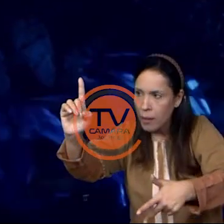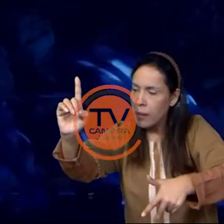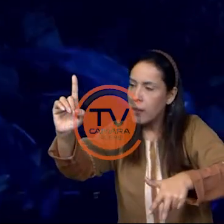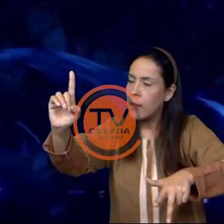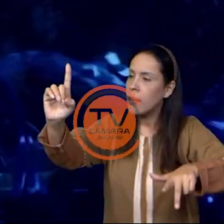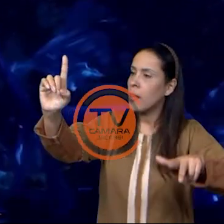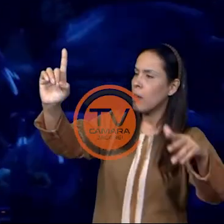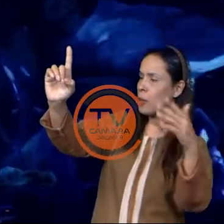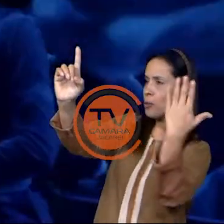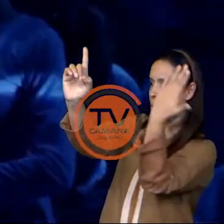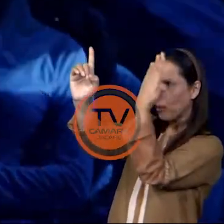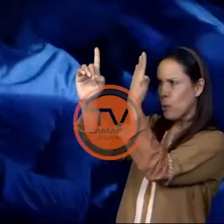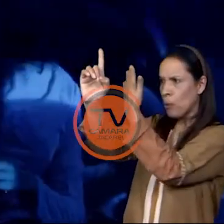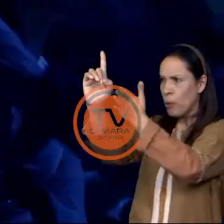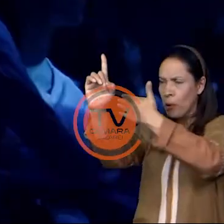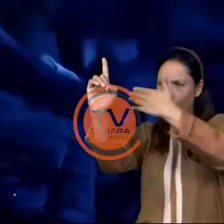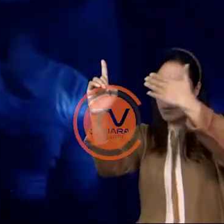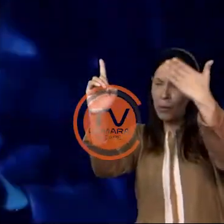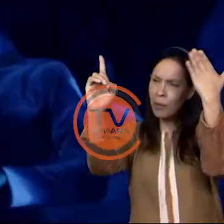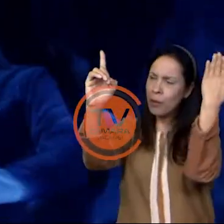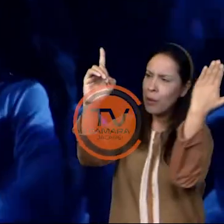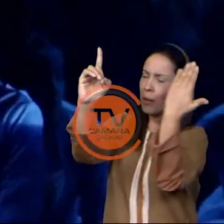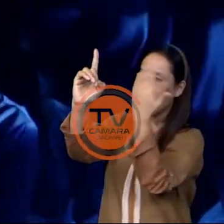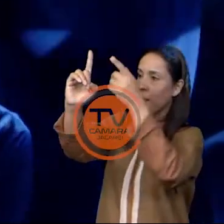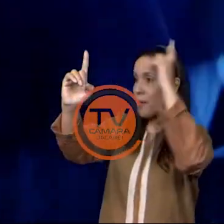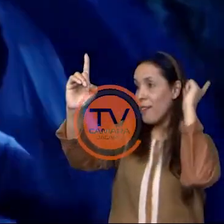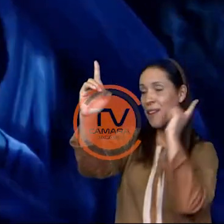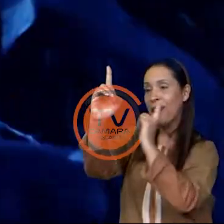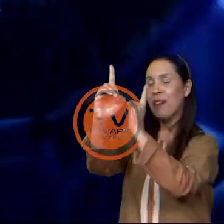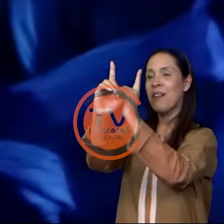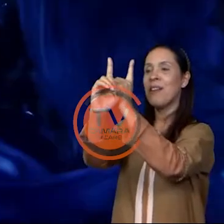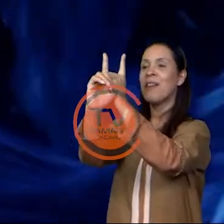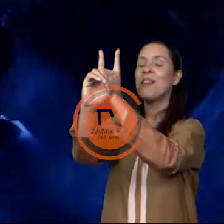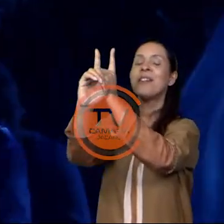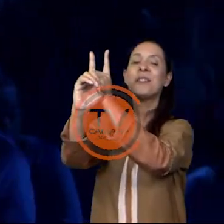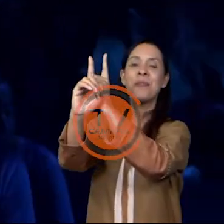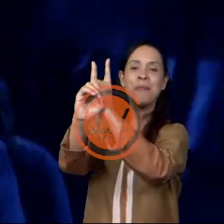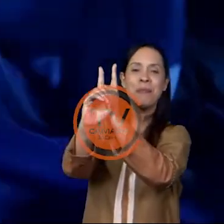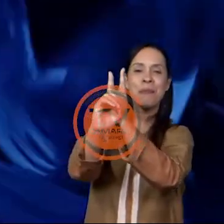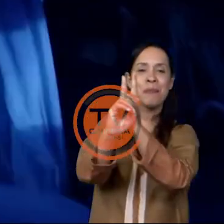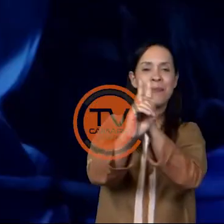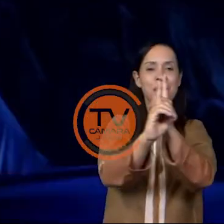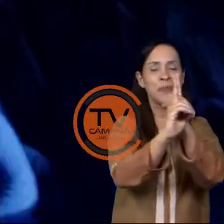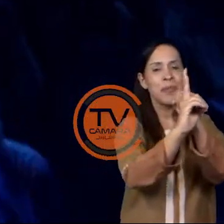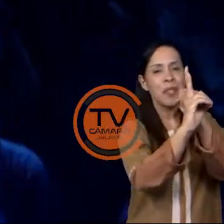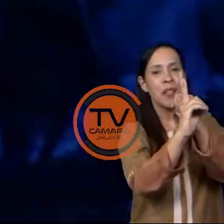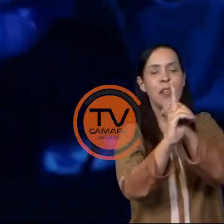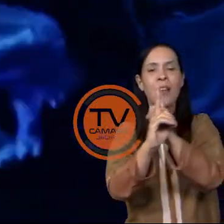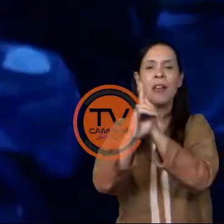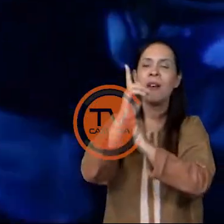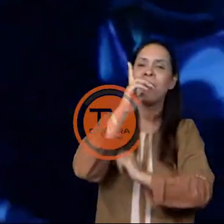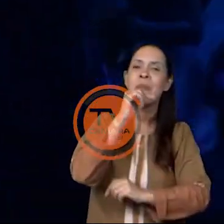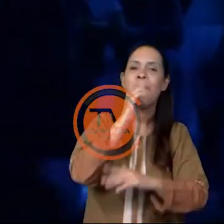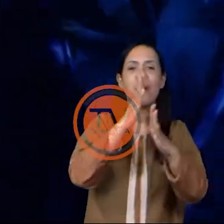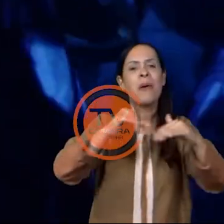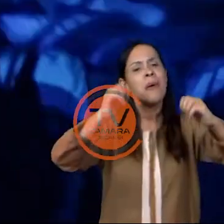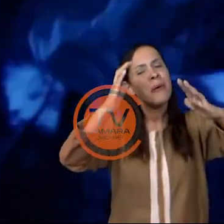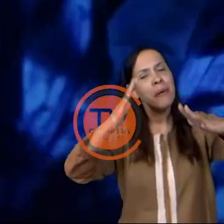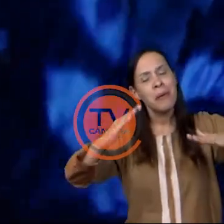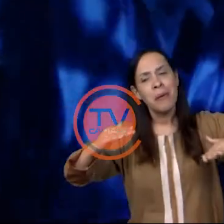e ali te encontro no mistério, em meio